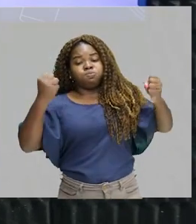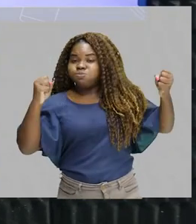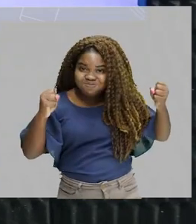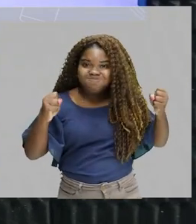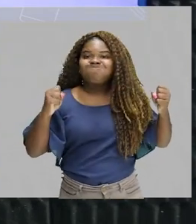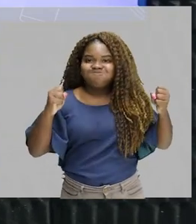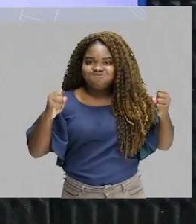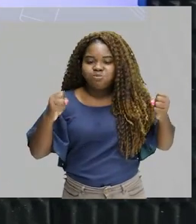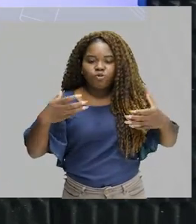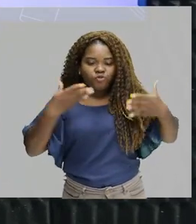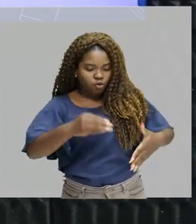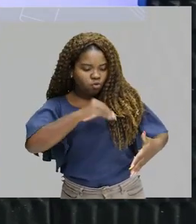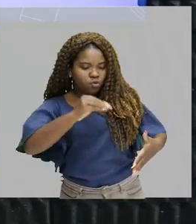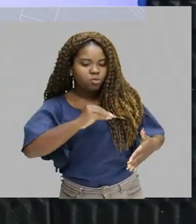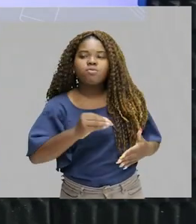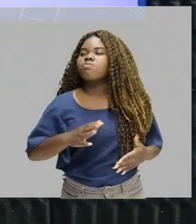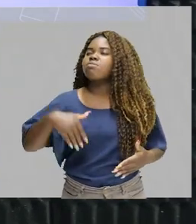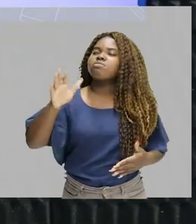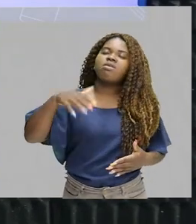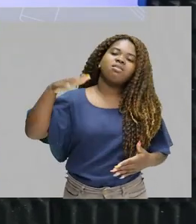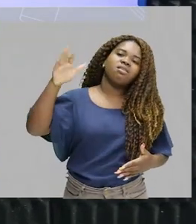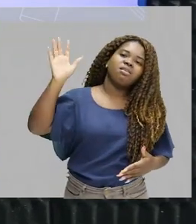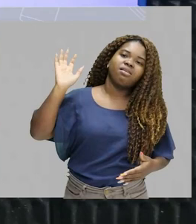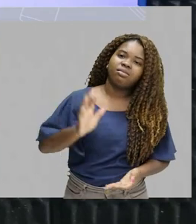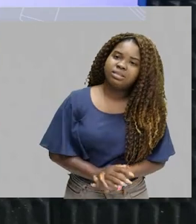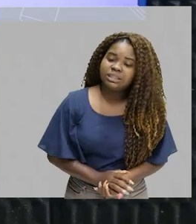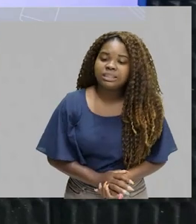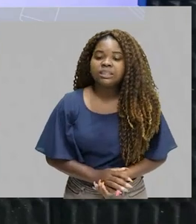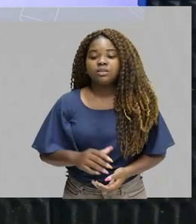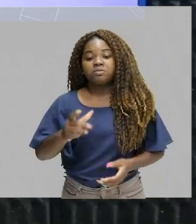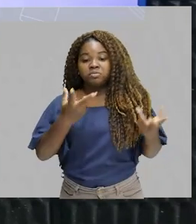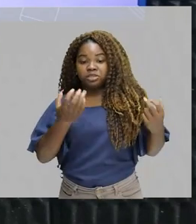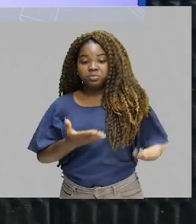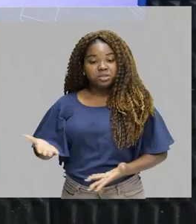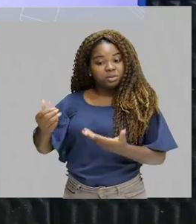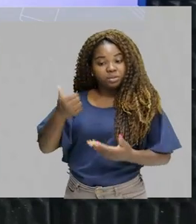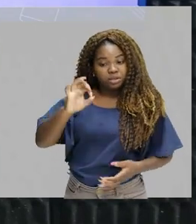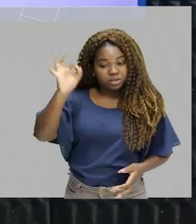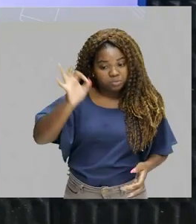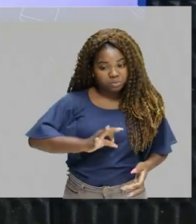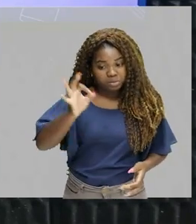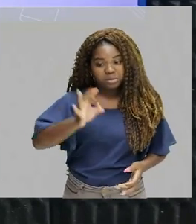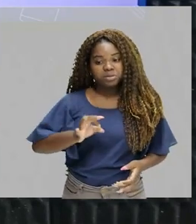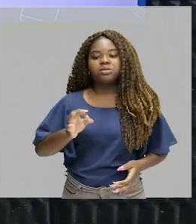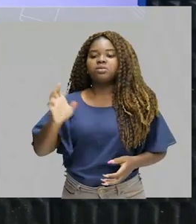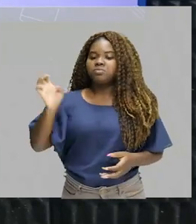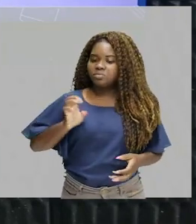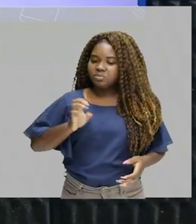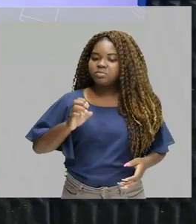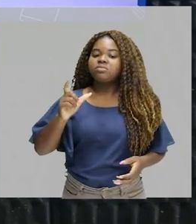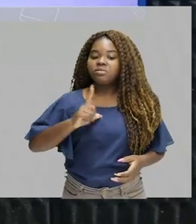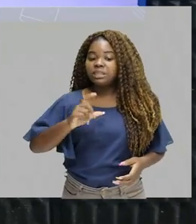alta para você ver né 10% dos mais ricos per capita tem 17